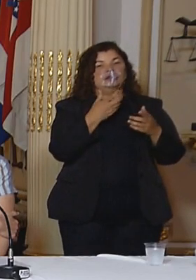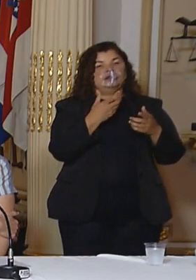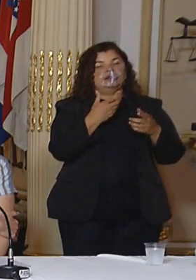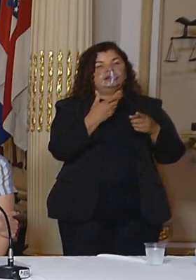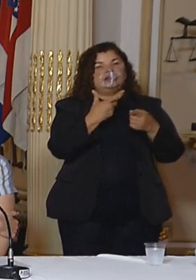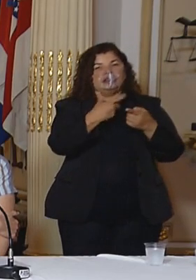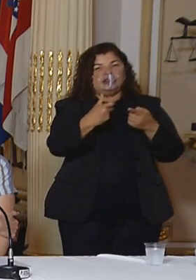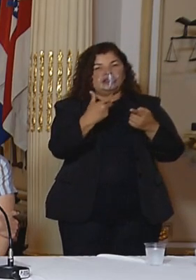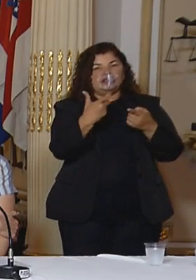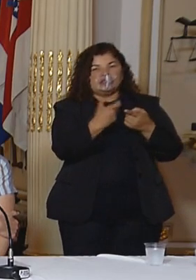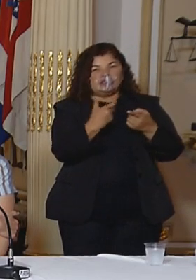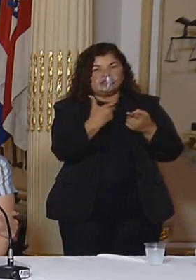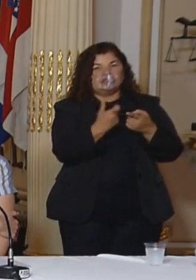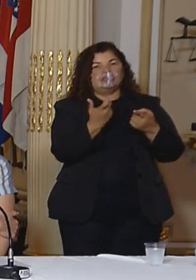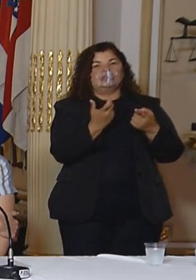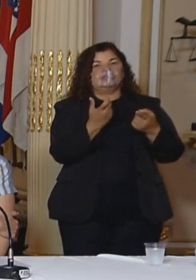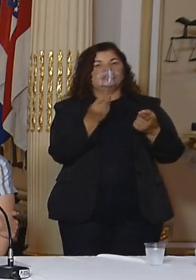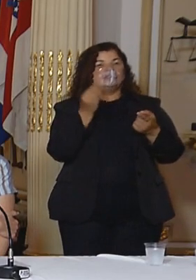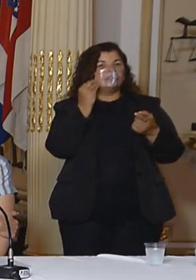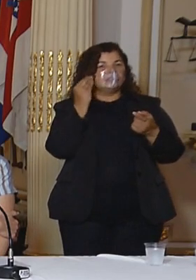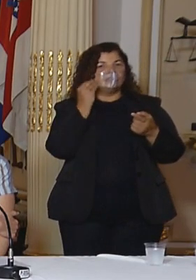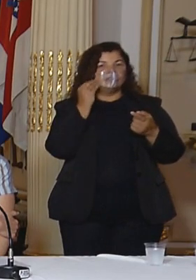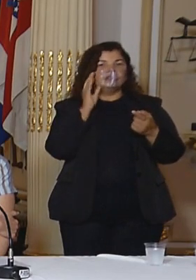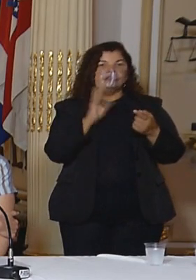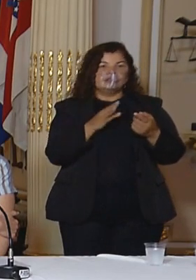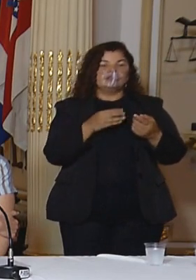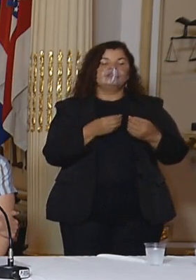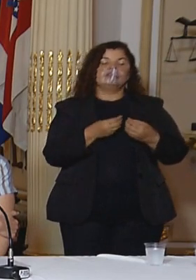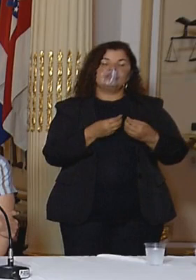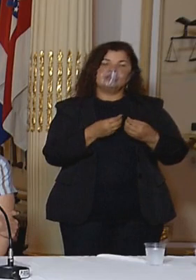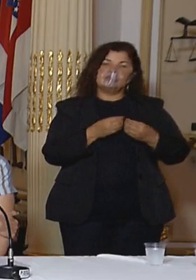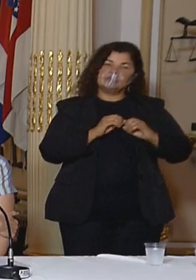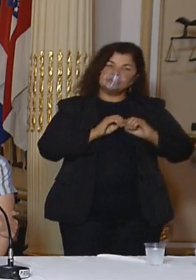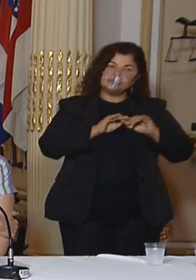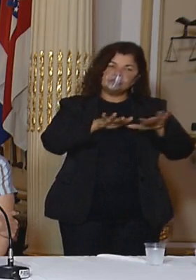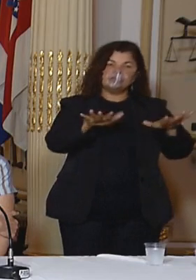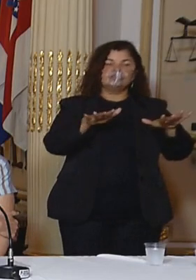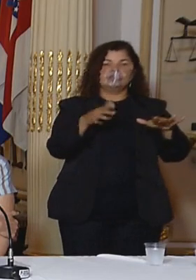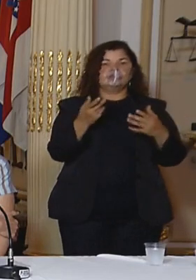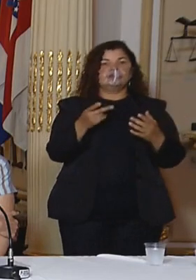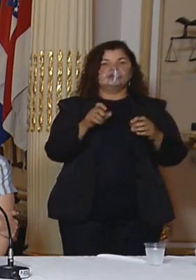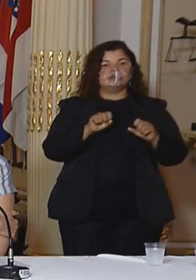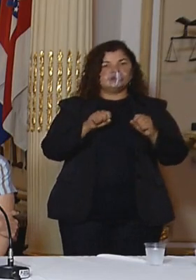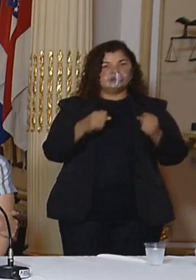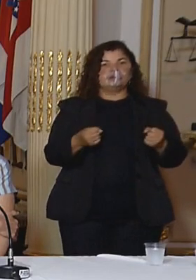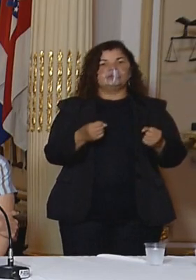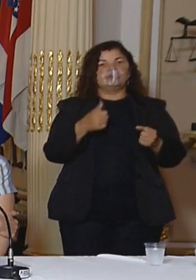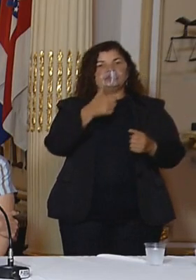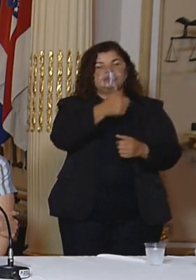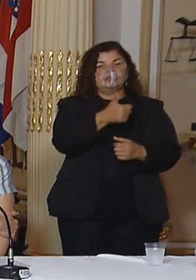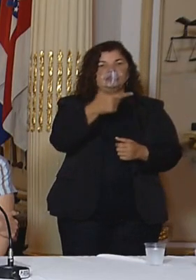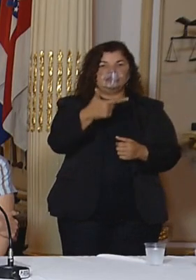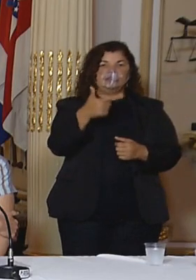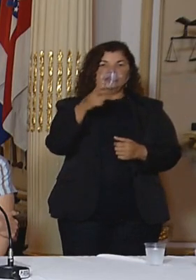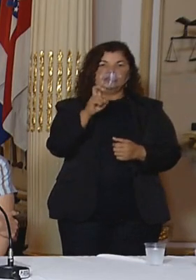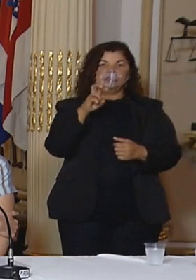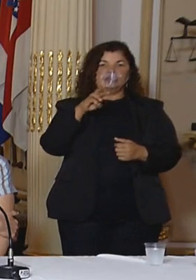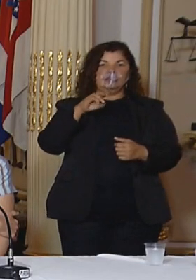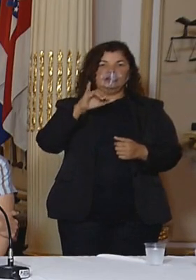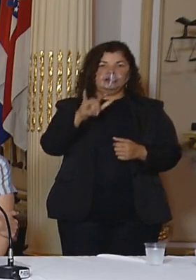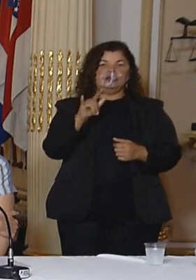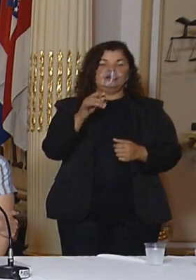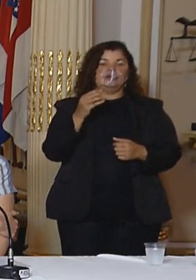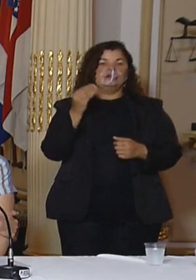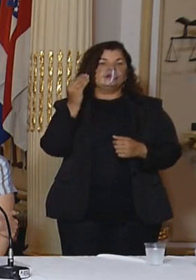hoje, nós já distribuímos, além do esforço que o Estado faz, nós já distribuímos 125 mil testes rápidos